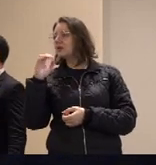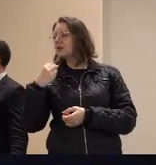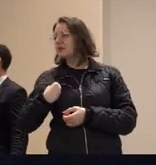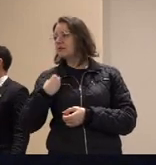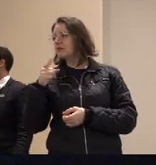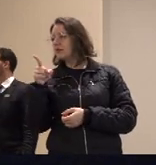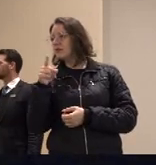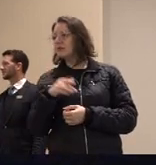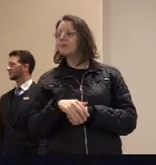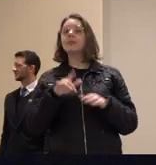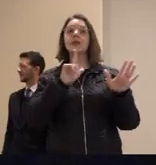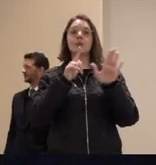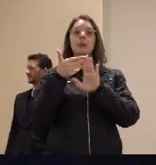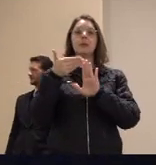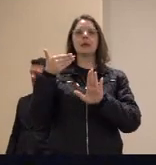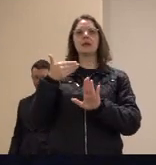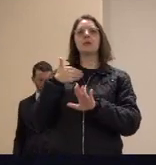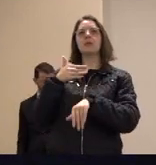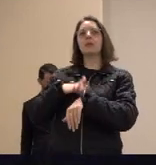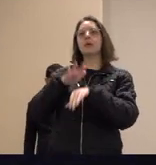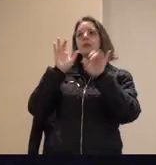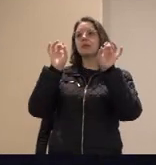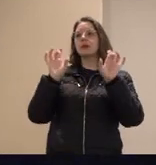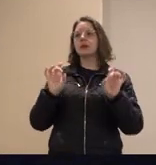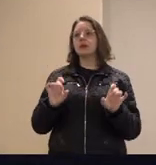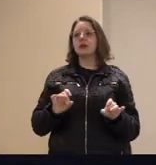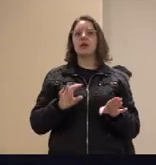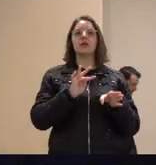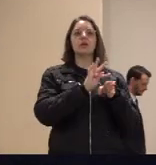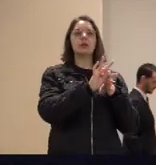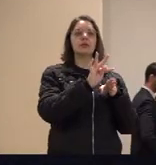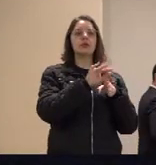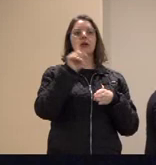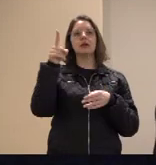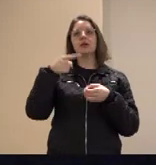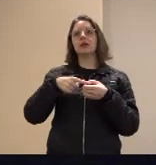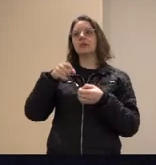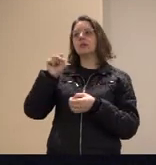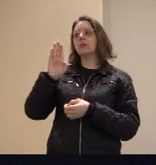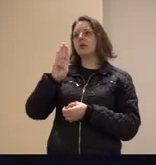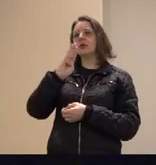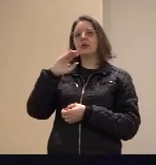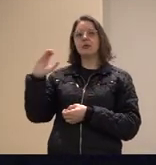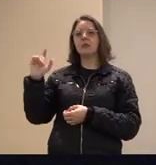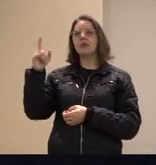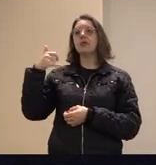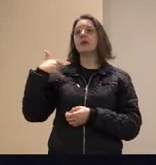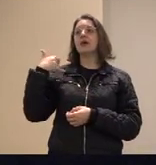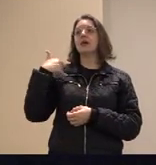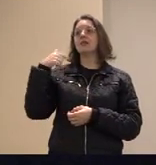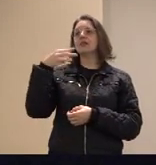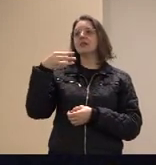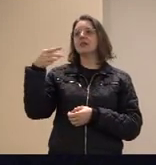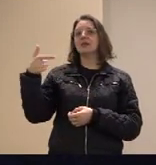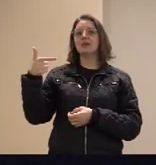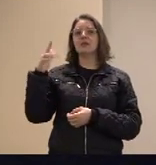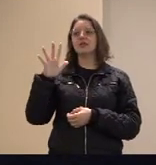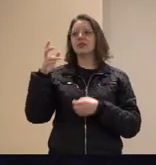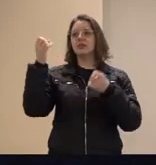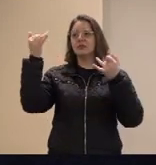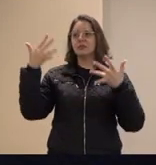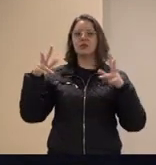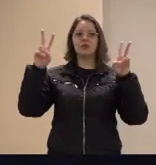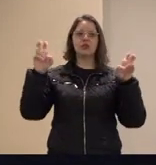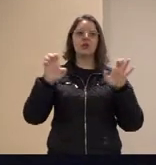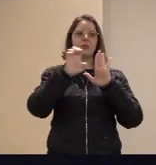passada, momento rico, os conselhos tutelares lá em Balneário Camboriú. 32 anos. Falaram aqui na mesa do Estatuto da Criança e